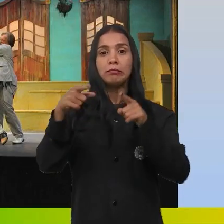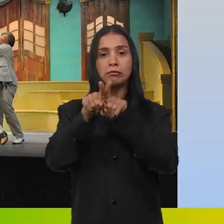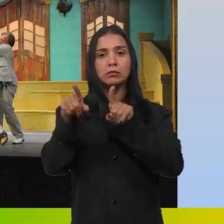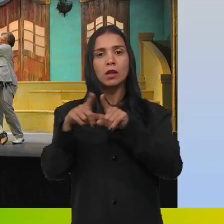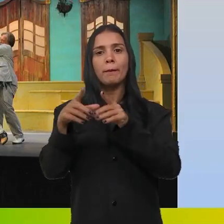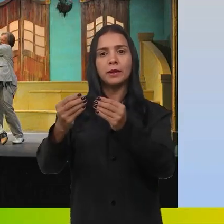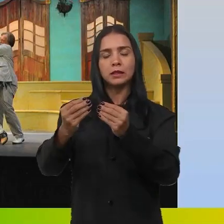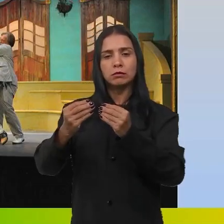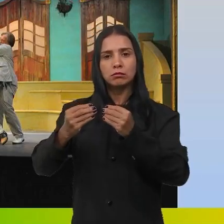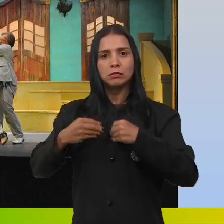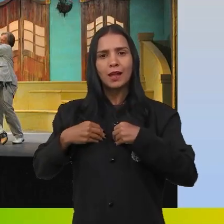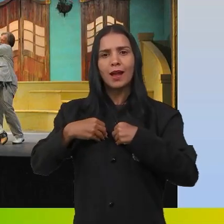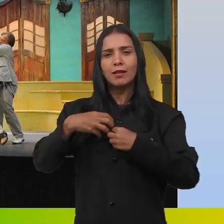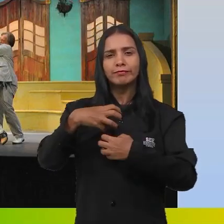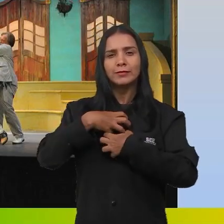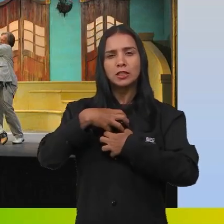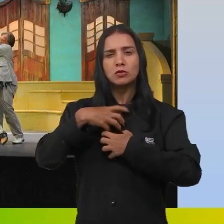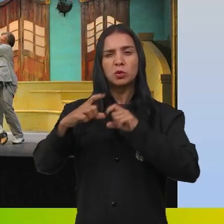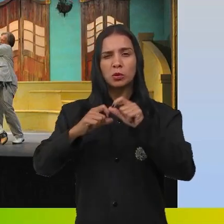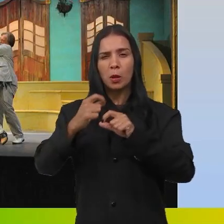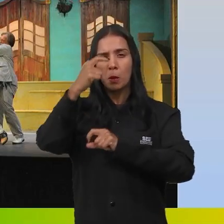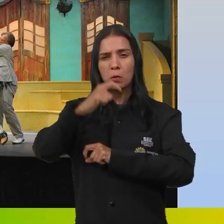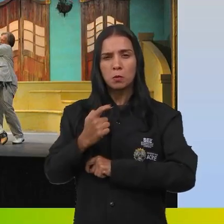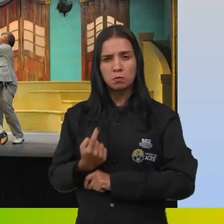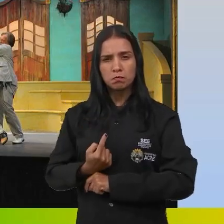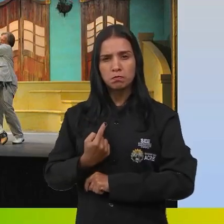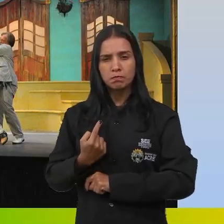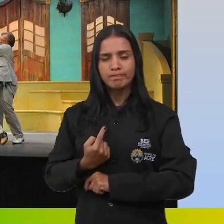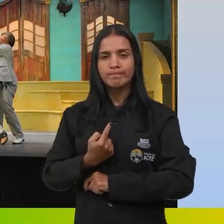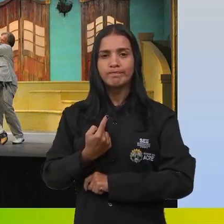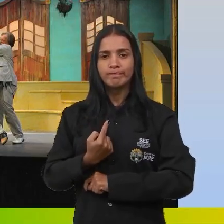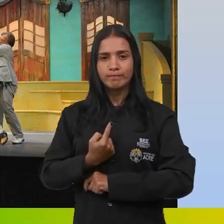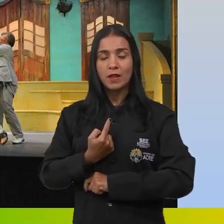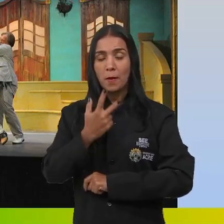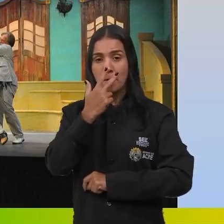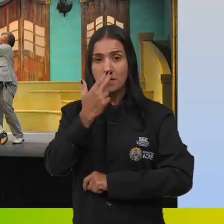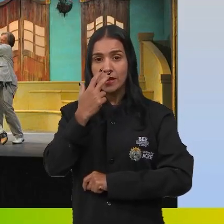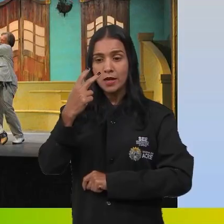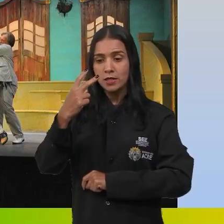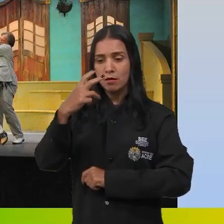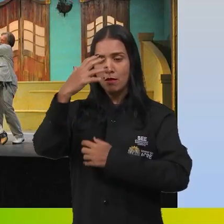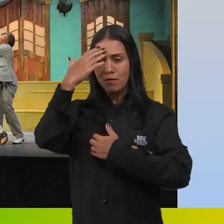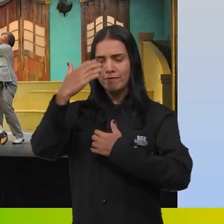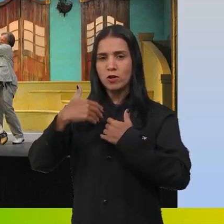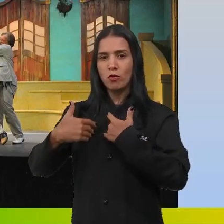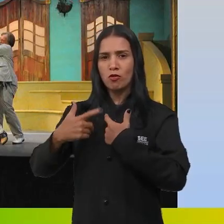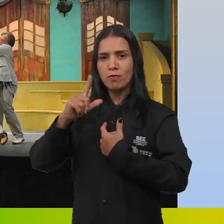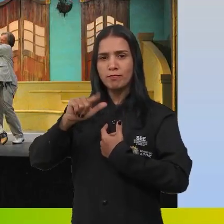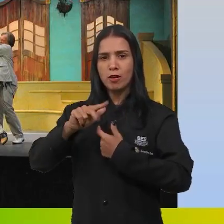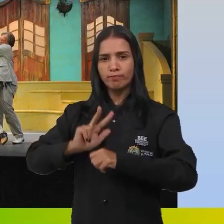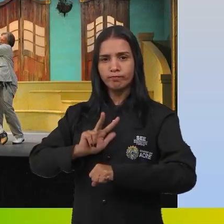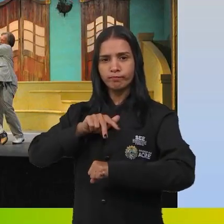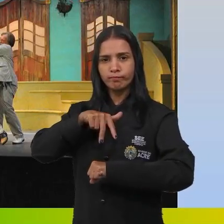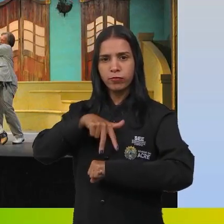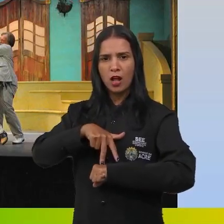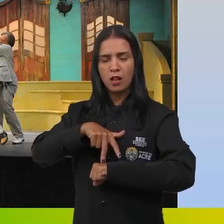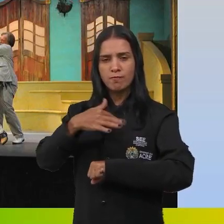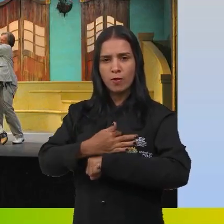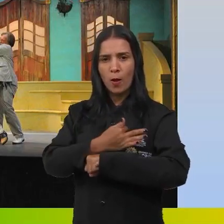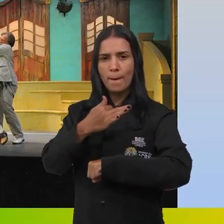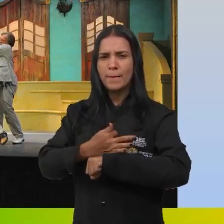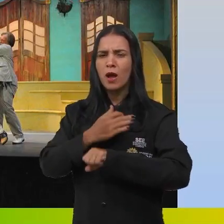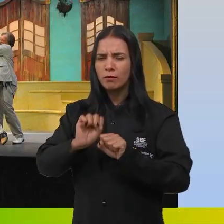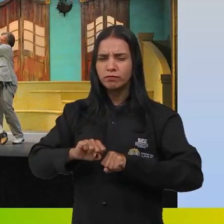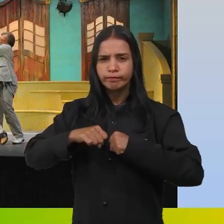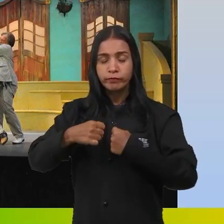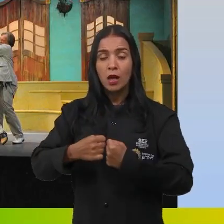de isolamento, de que ele está sozinho, como se o corpo fosse símbolo de resistência silenciosa